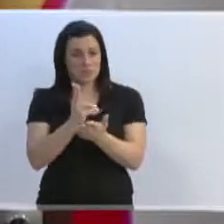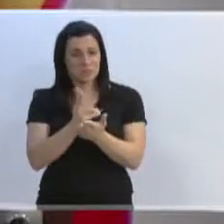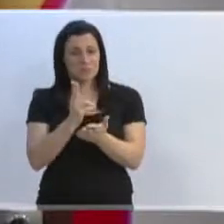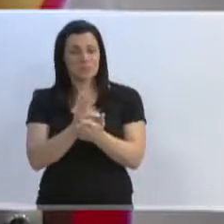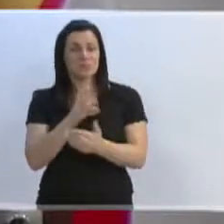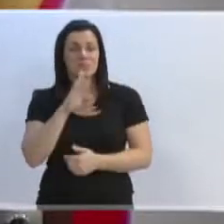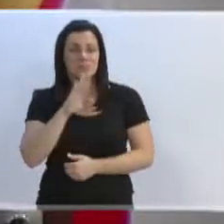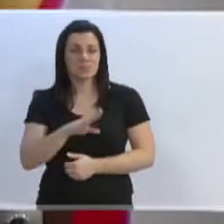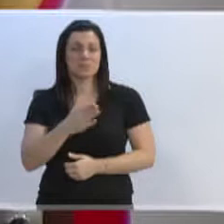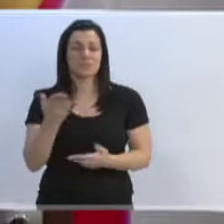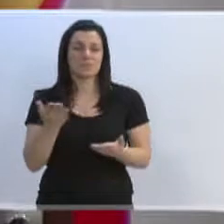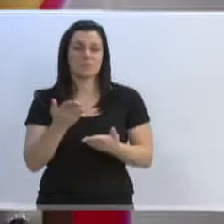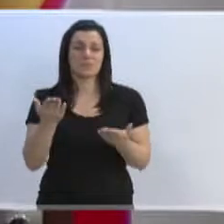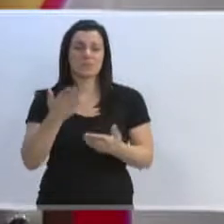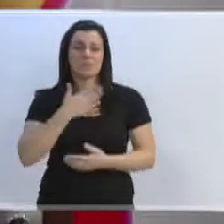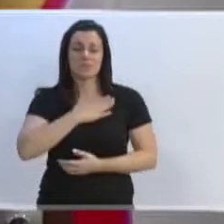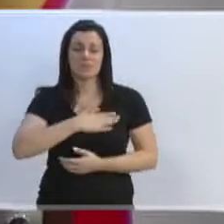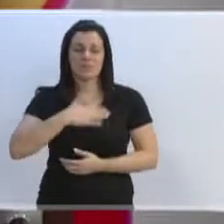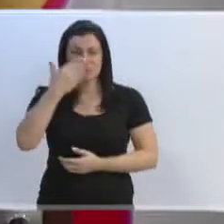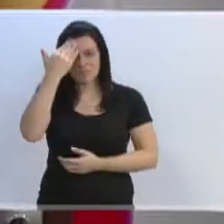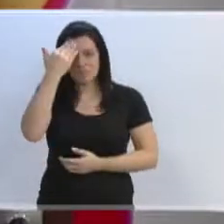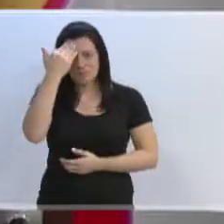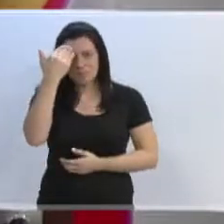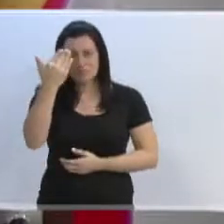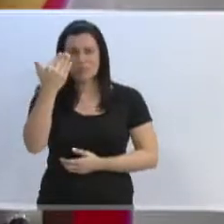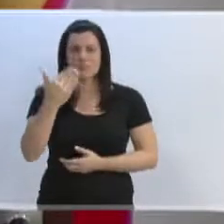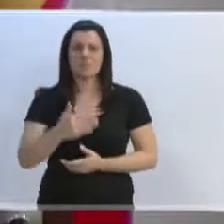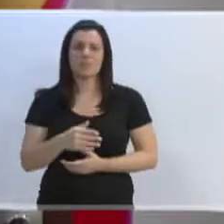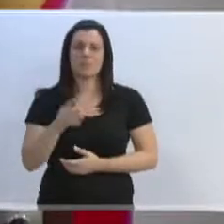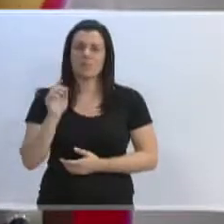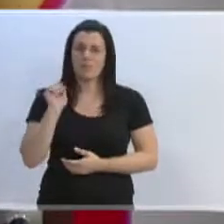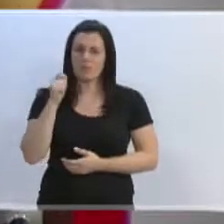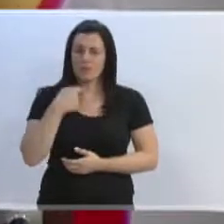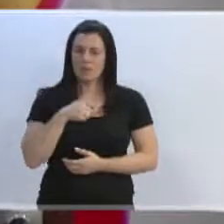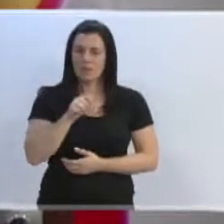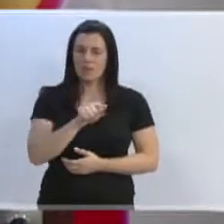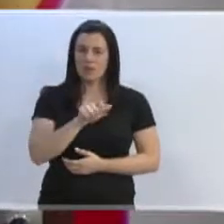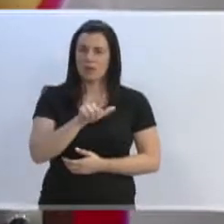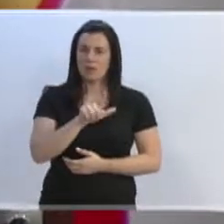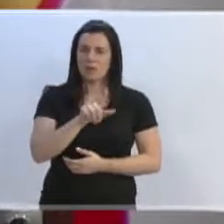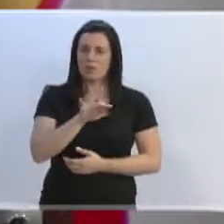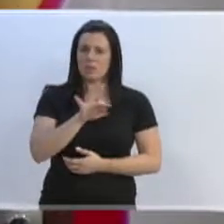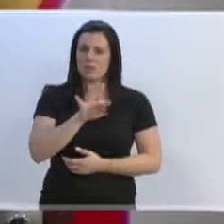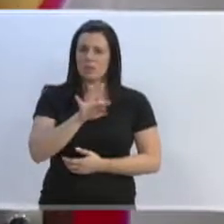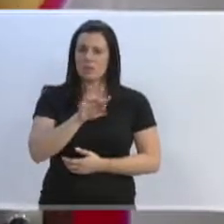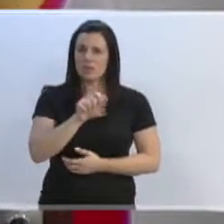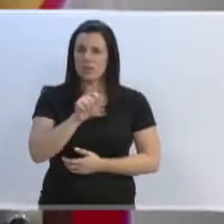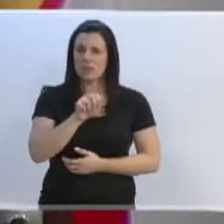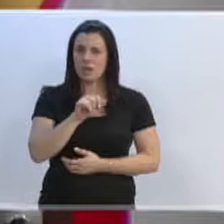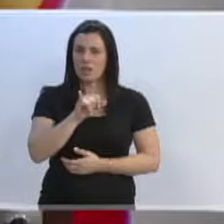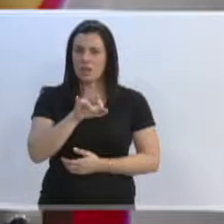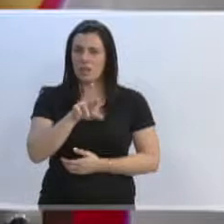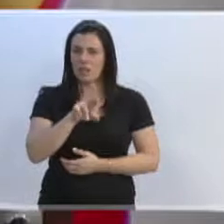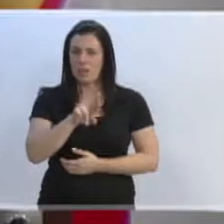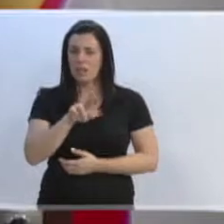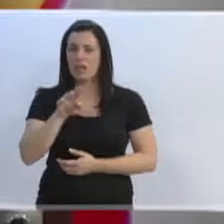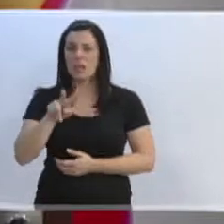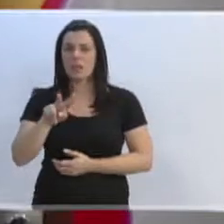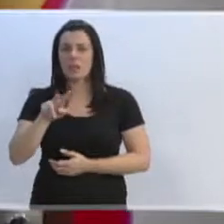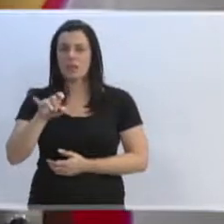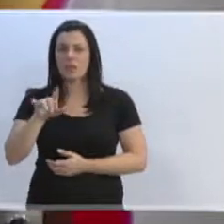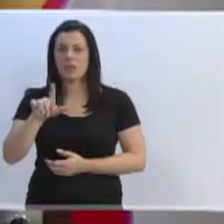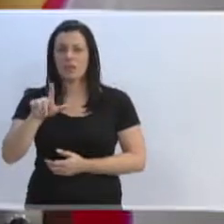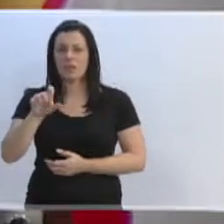presidente, também gostaria de agradecer ao fiscal Altair e o Wilson, da Itopava, que na rua